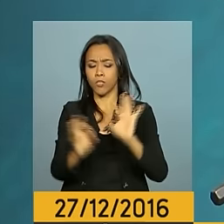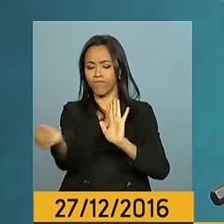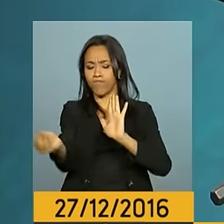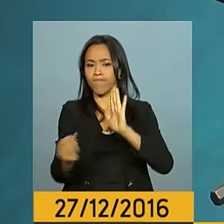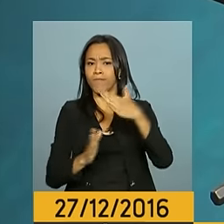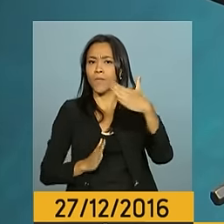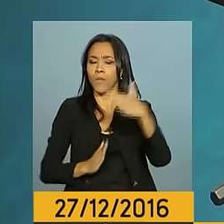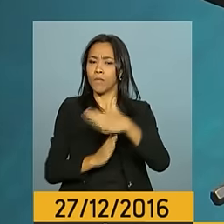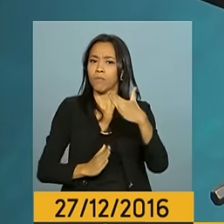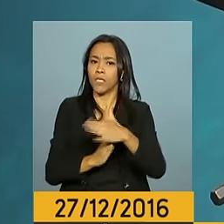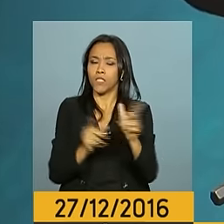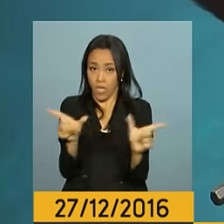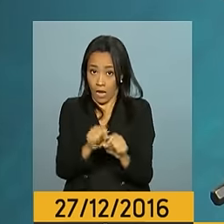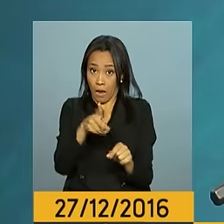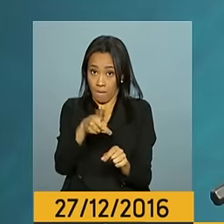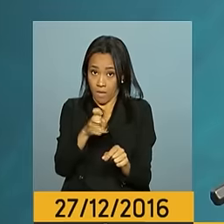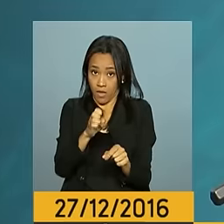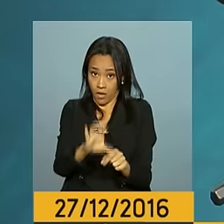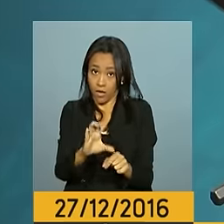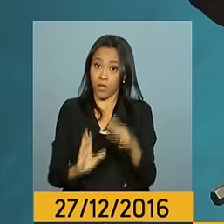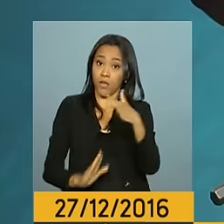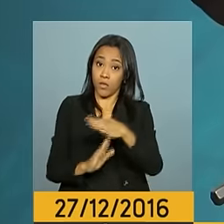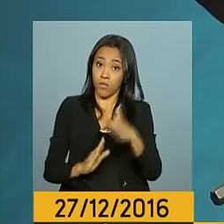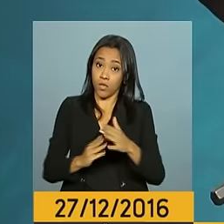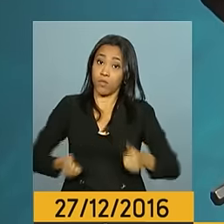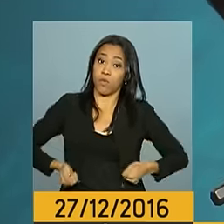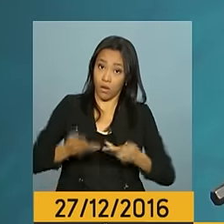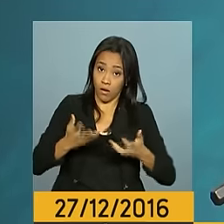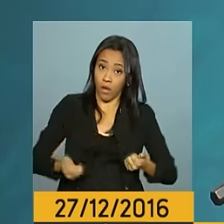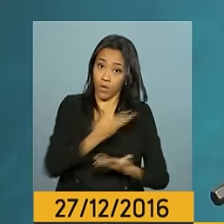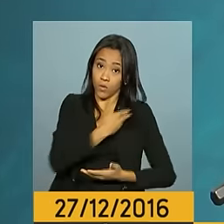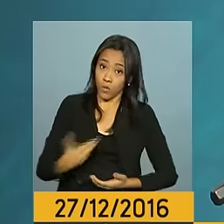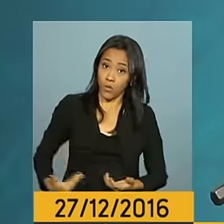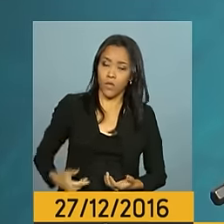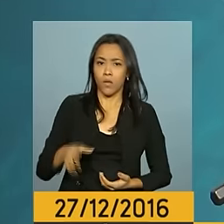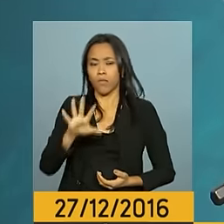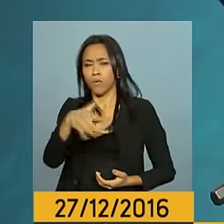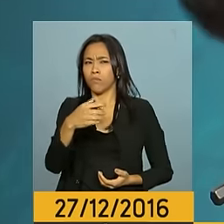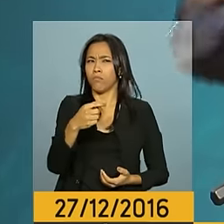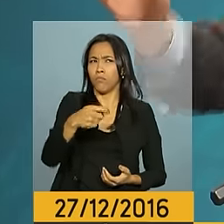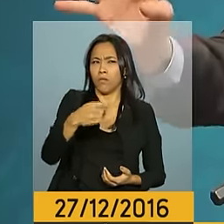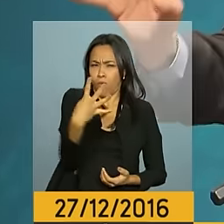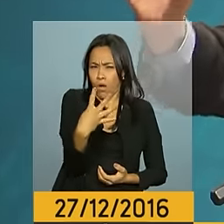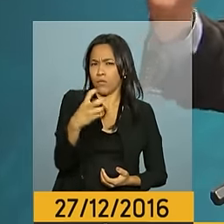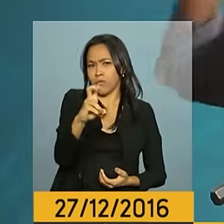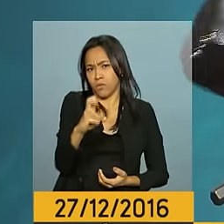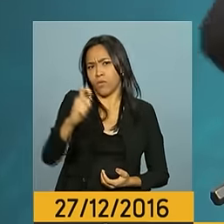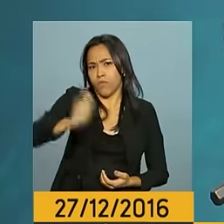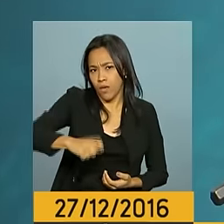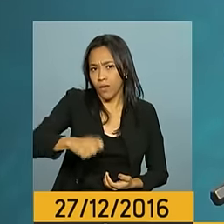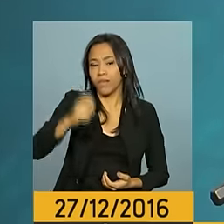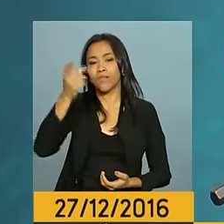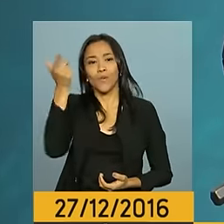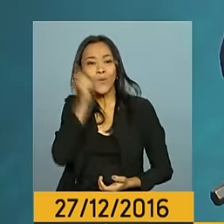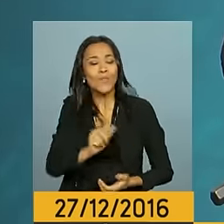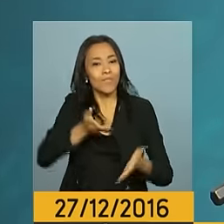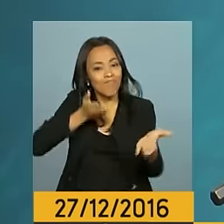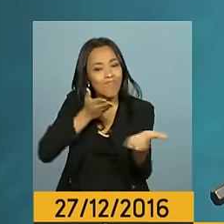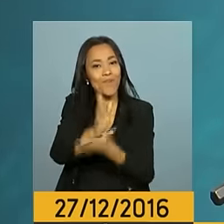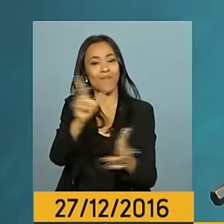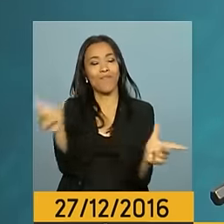aprovado pelo congresso nacional num tempo recorde menos de qu C meses nós aprovamos essa emenda